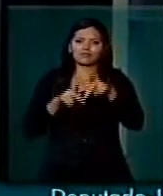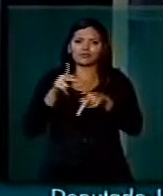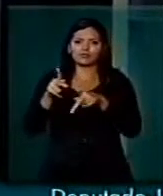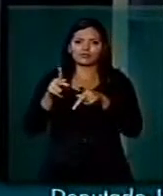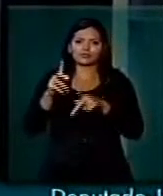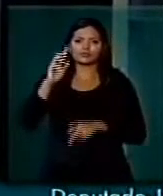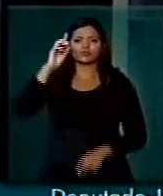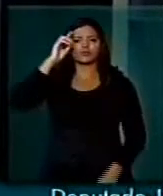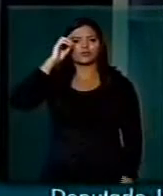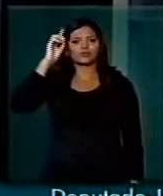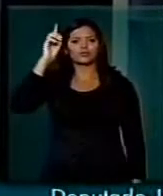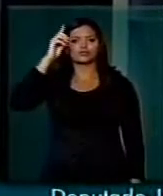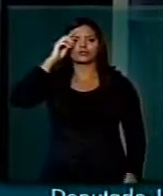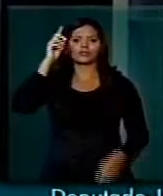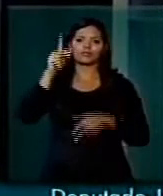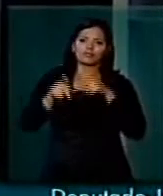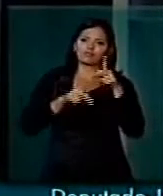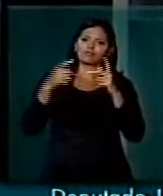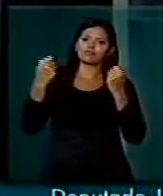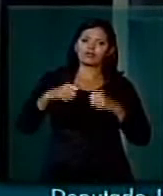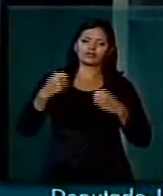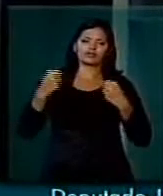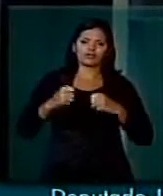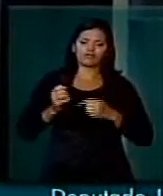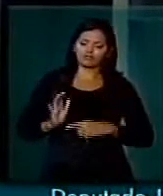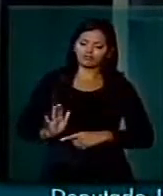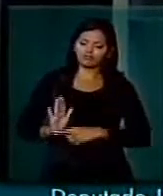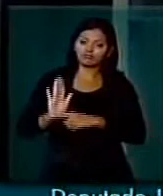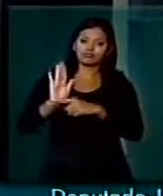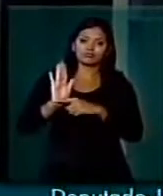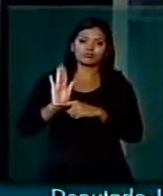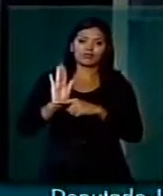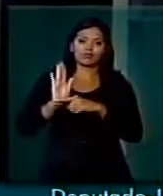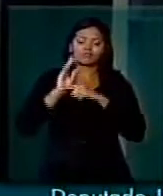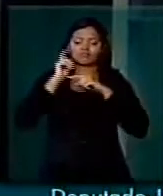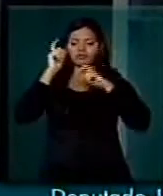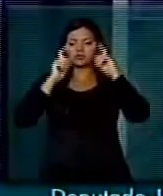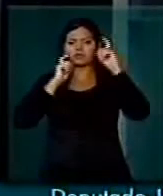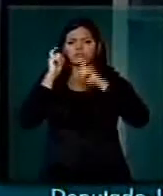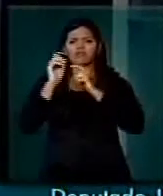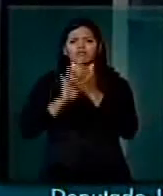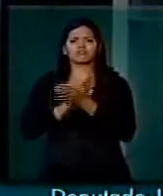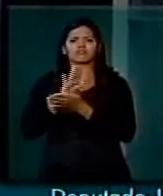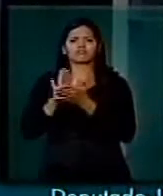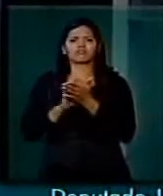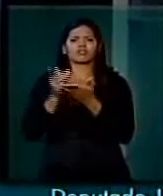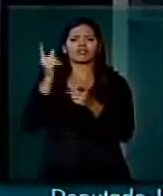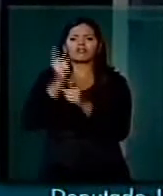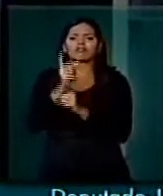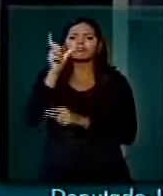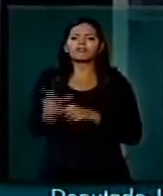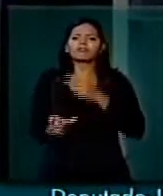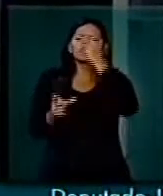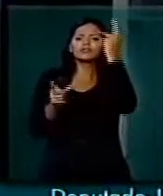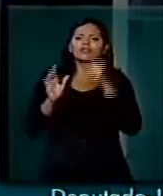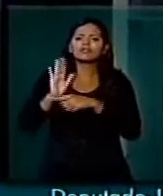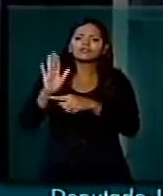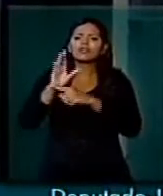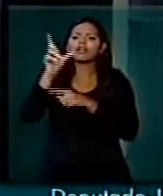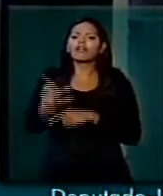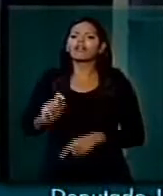dia às pessoas que dela precisava, sem a preocupação de identificar quem é que ela estava